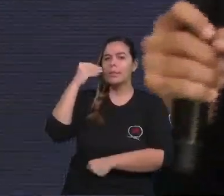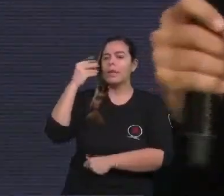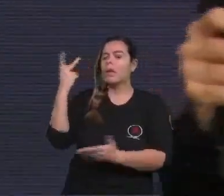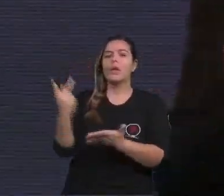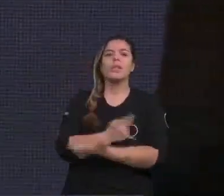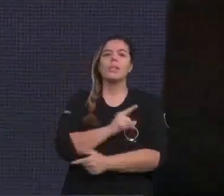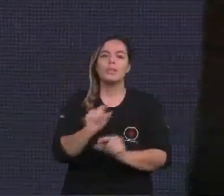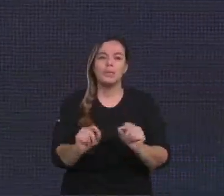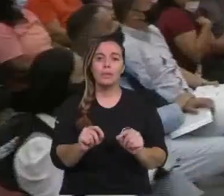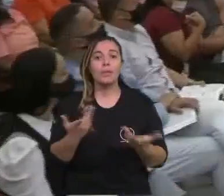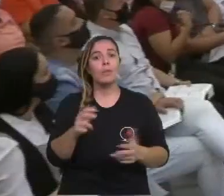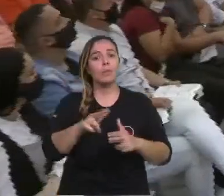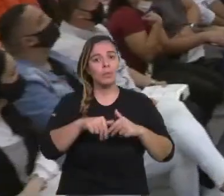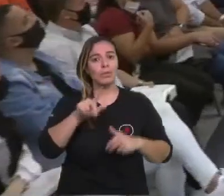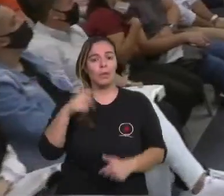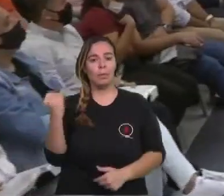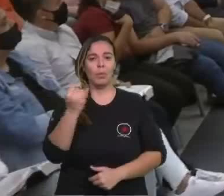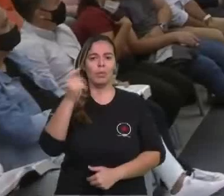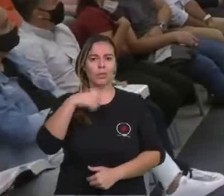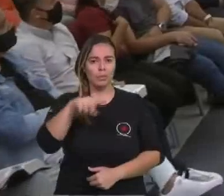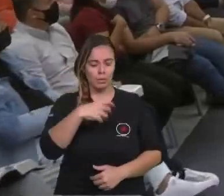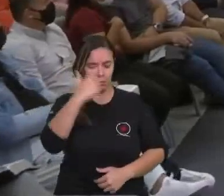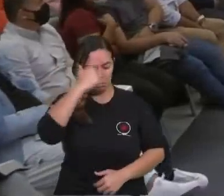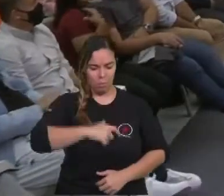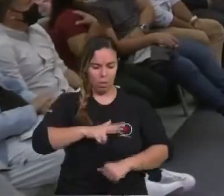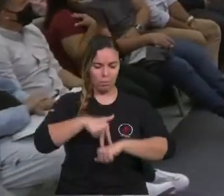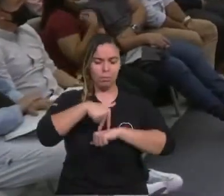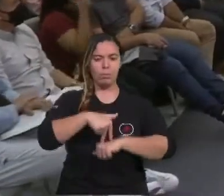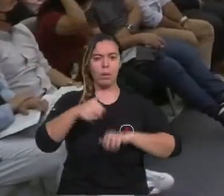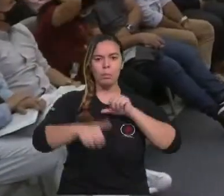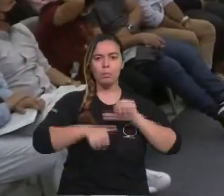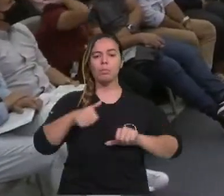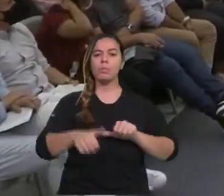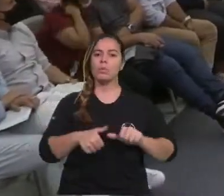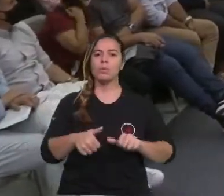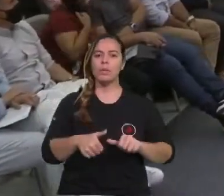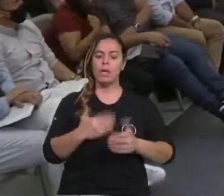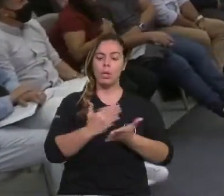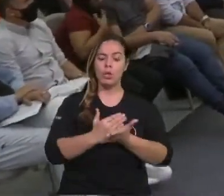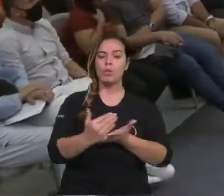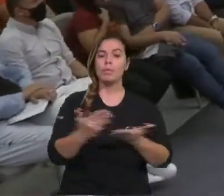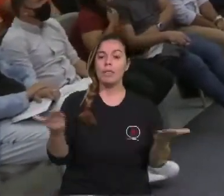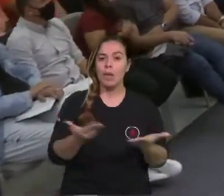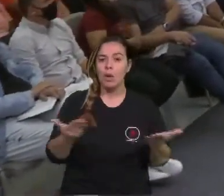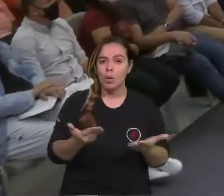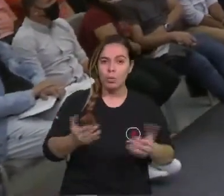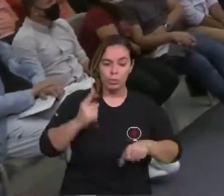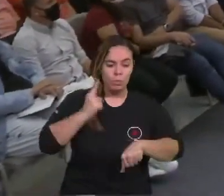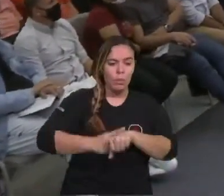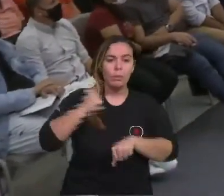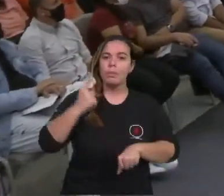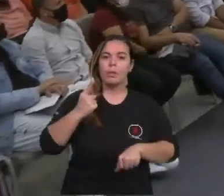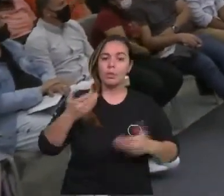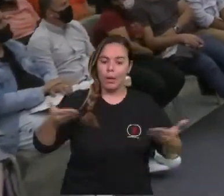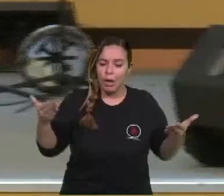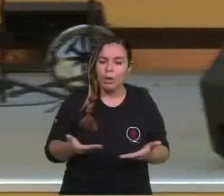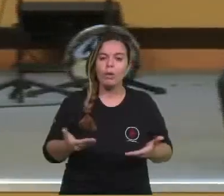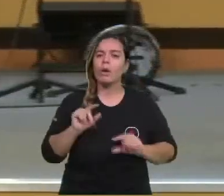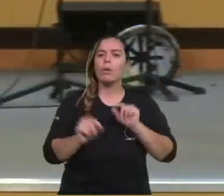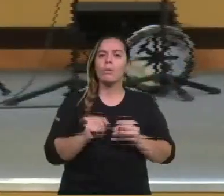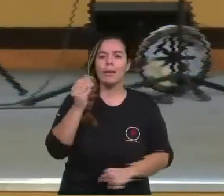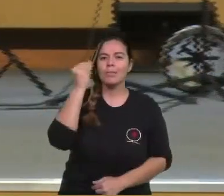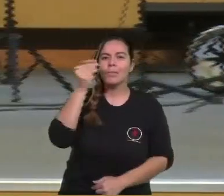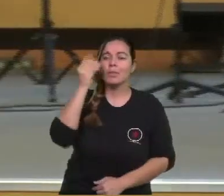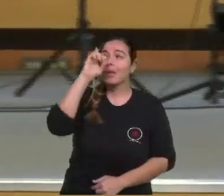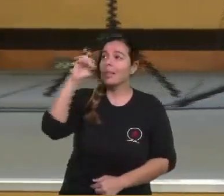inevitavelmente... É por isso que é importante você mudar a sua postura, mudar seu posicionamento e começar hoje, agora, neste momento e neste culto, a viver